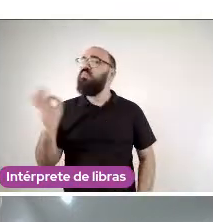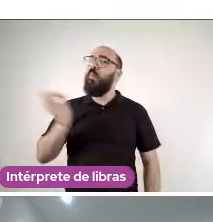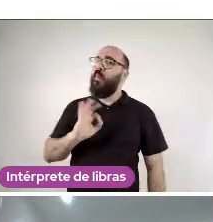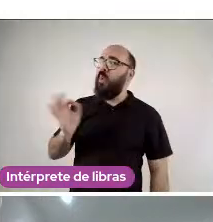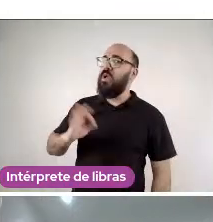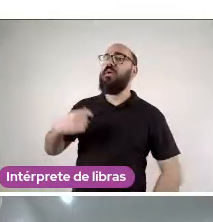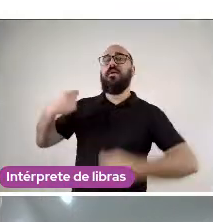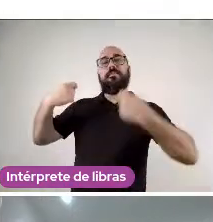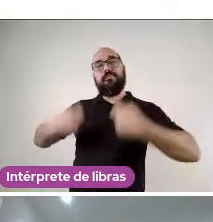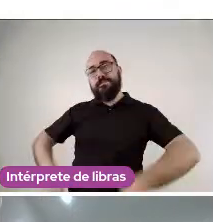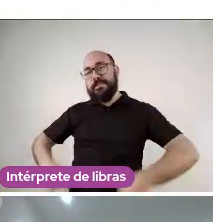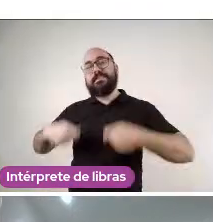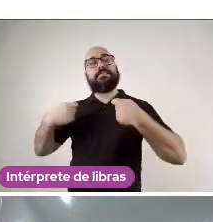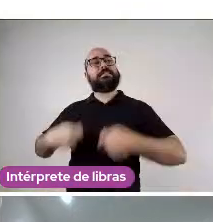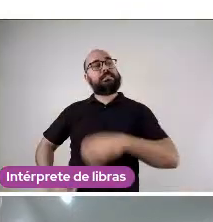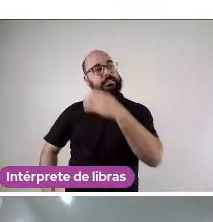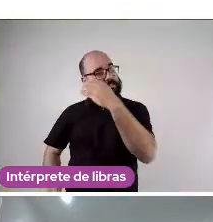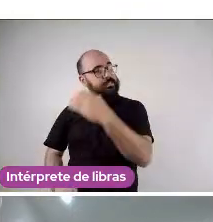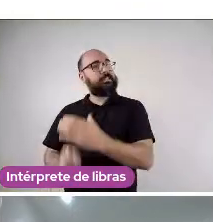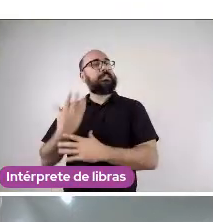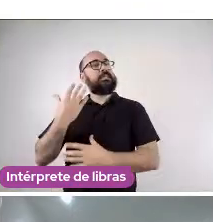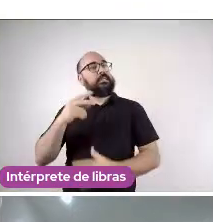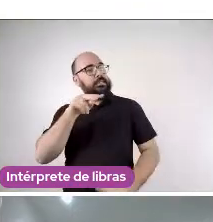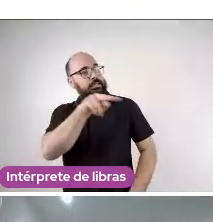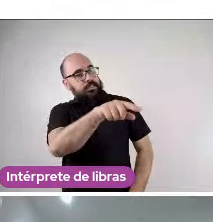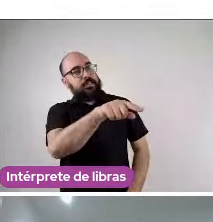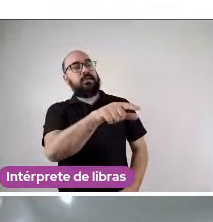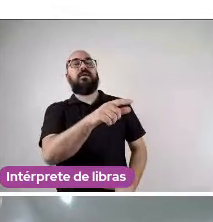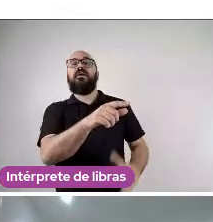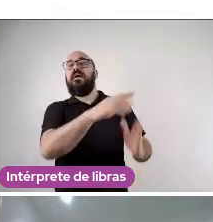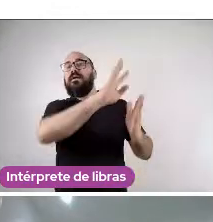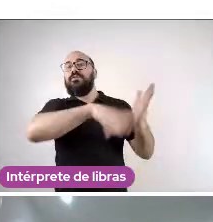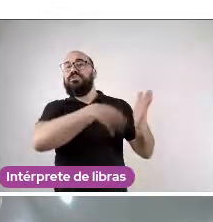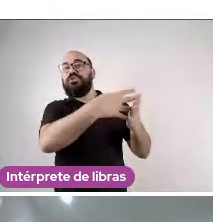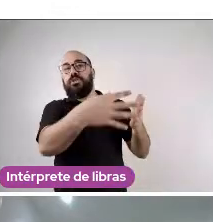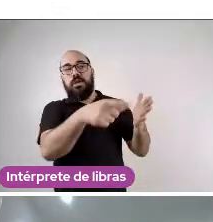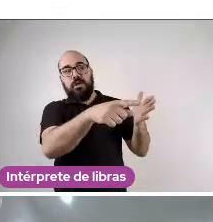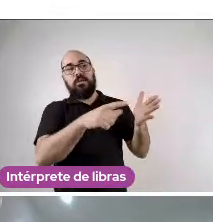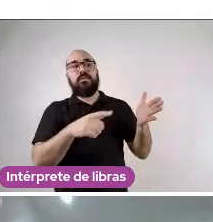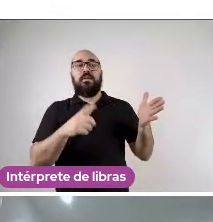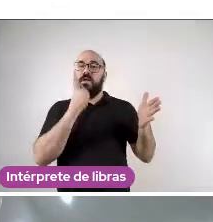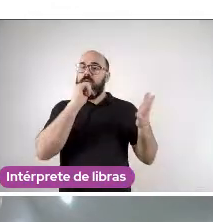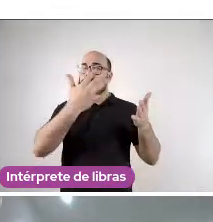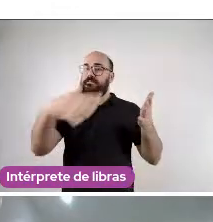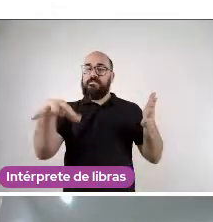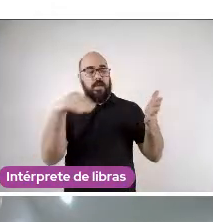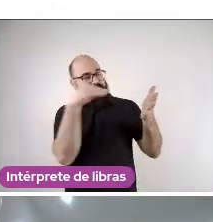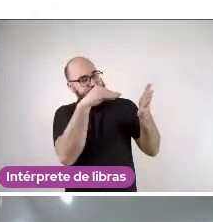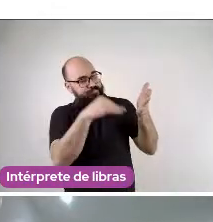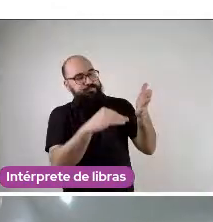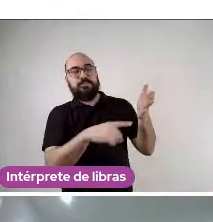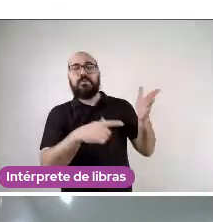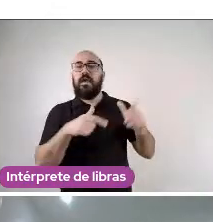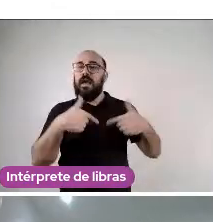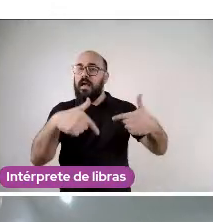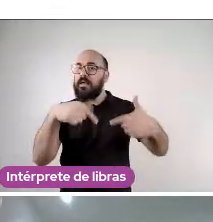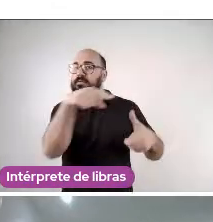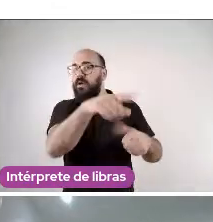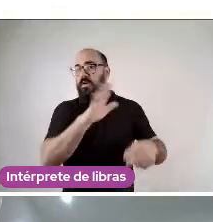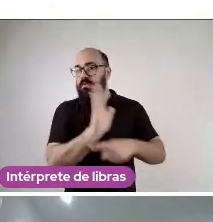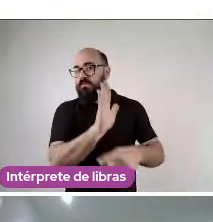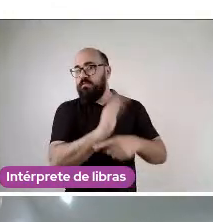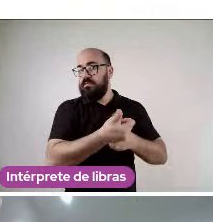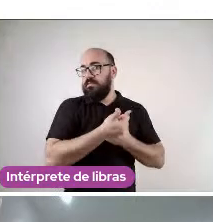exclusivamente com a agenda marinha ou oceânica. Então, o Núcleo de Vida Marinha foi criado com esse objetivo,